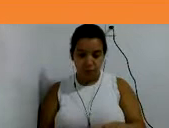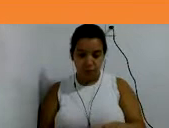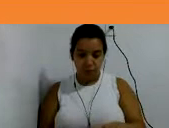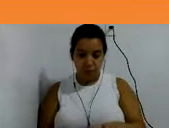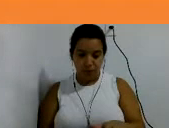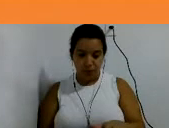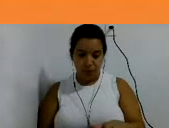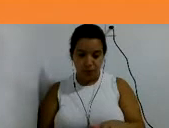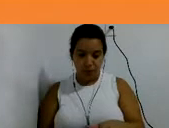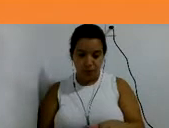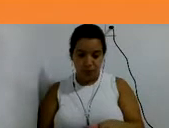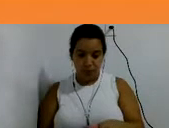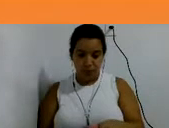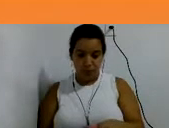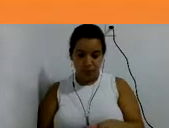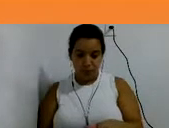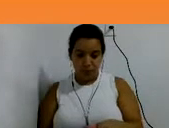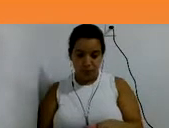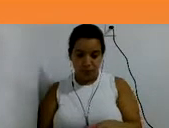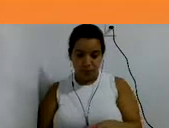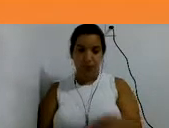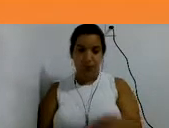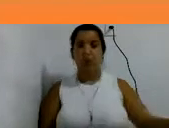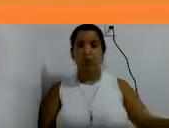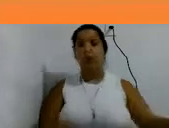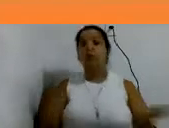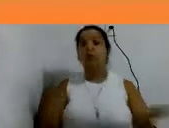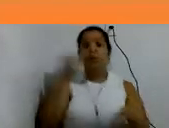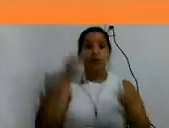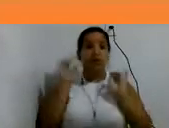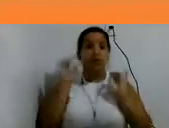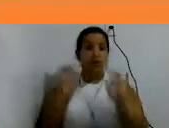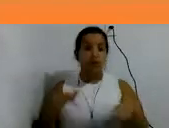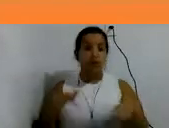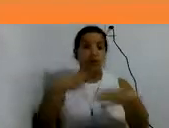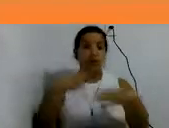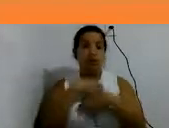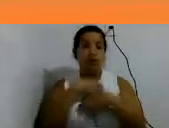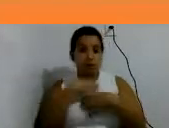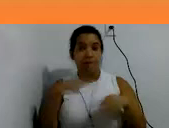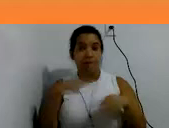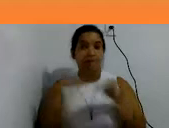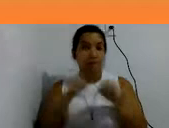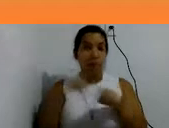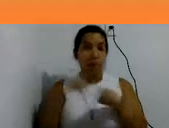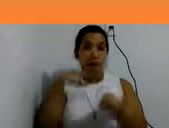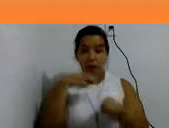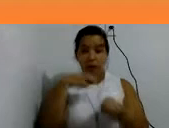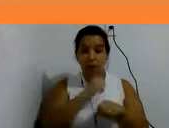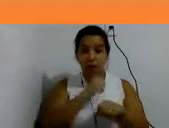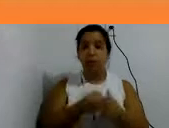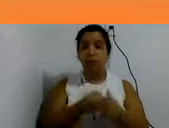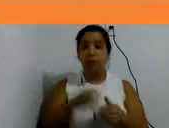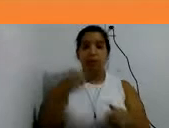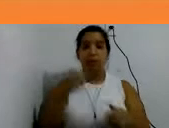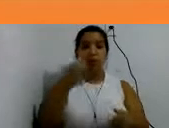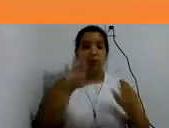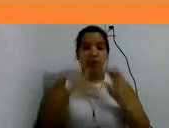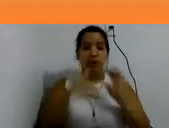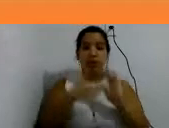imunocromatográficos. Então, são testes que são sensíveis, específicos e de rápida execução. Ó. Levam de 5 a 10 minutos para ficar